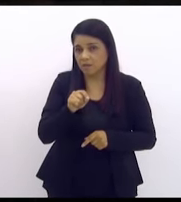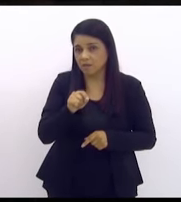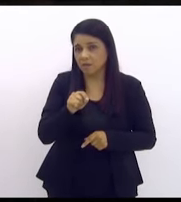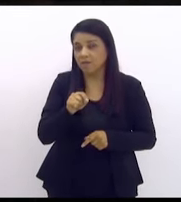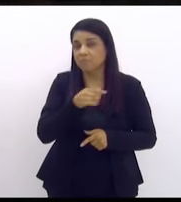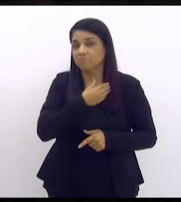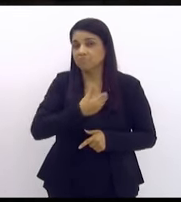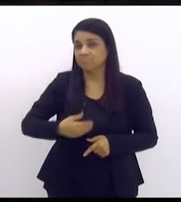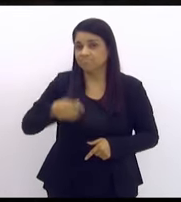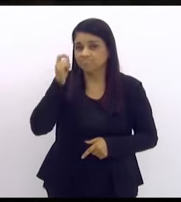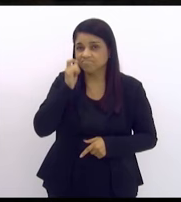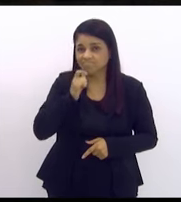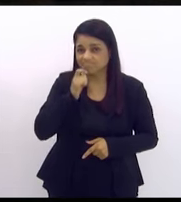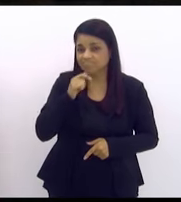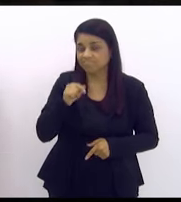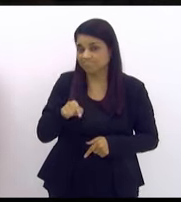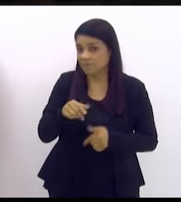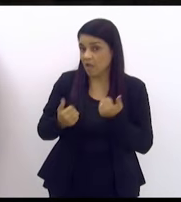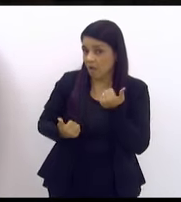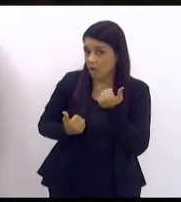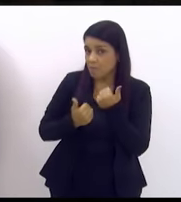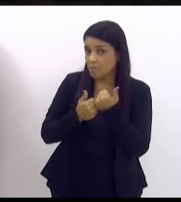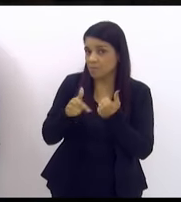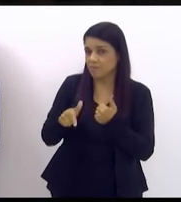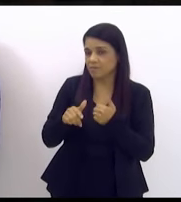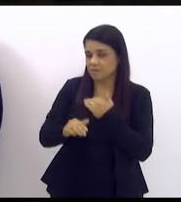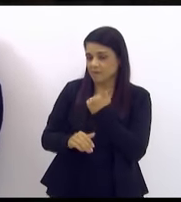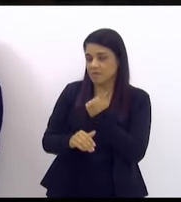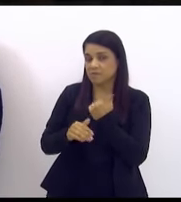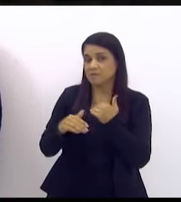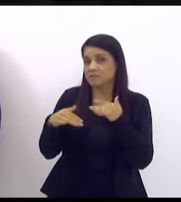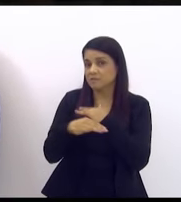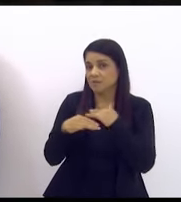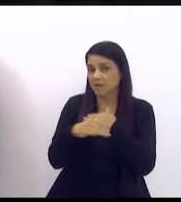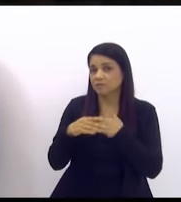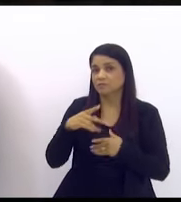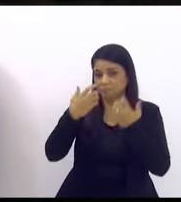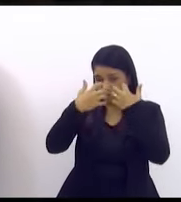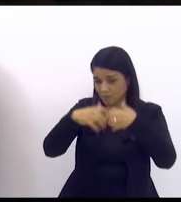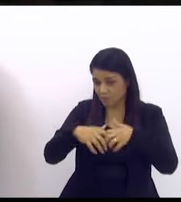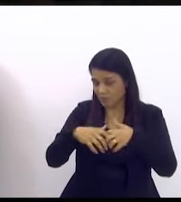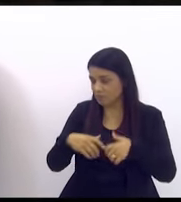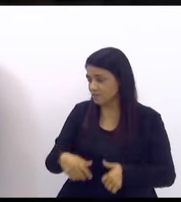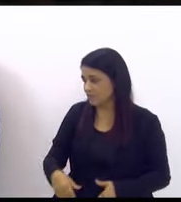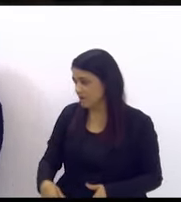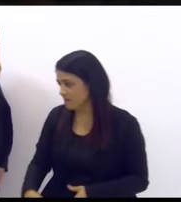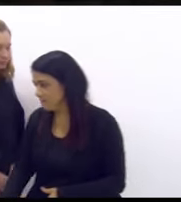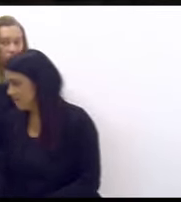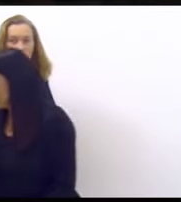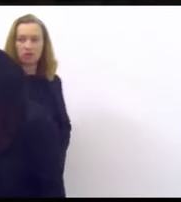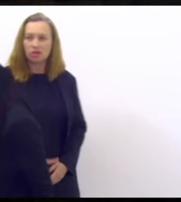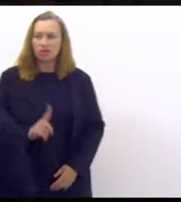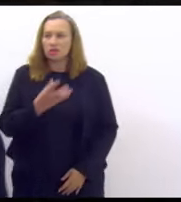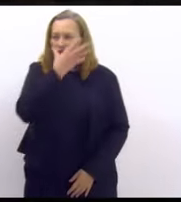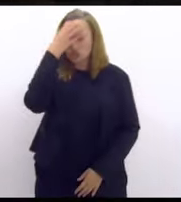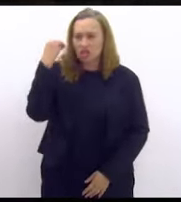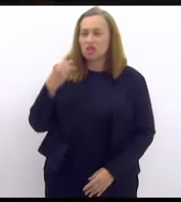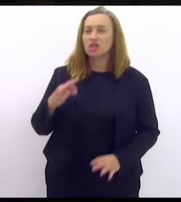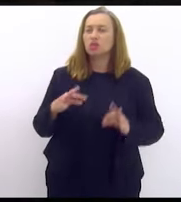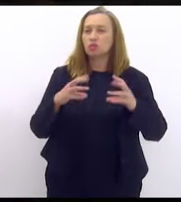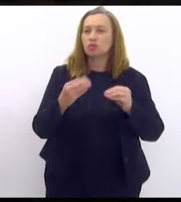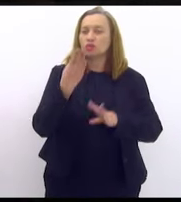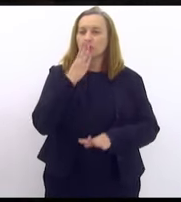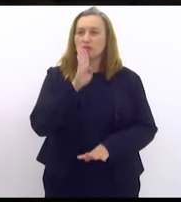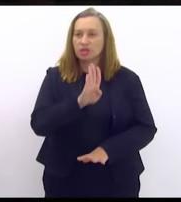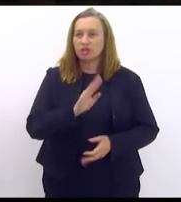Cláudio Castro estará lá com seus apoiadores na minha cidade de Petrópolis. Mas a gente não vai esquecer tudo que foi prometido e não foi cumprido, a